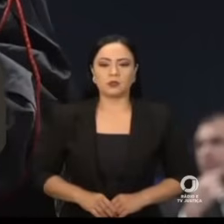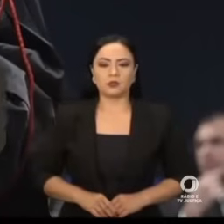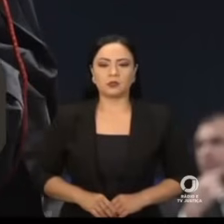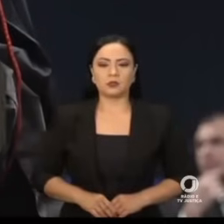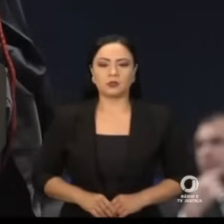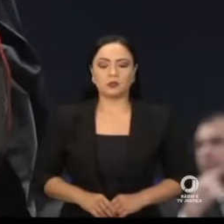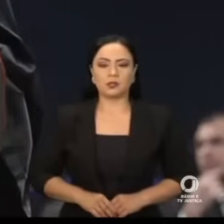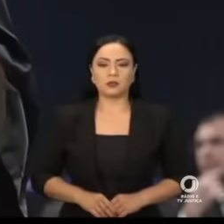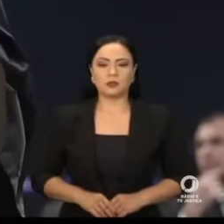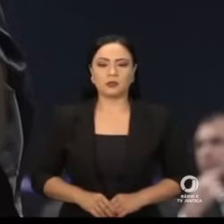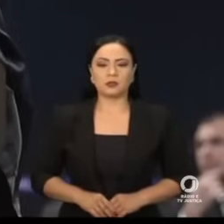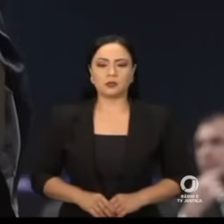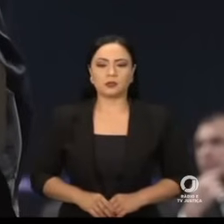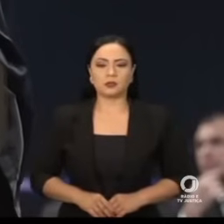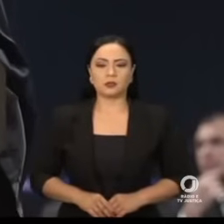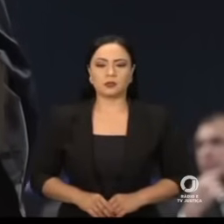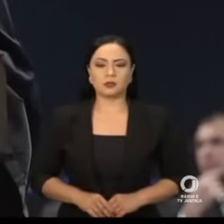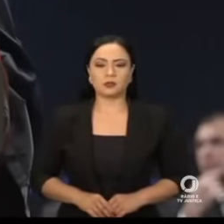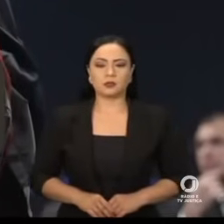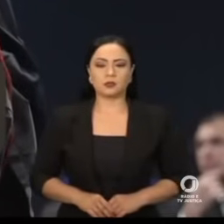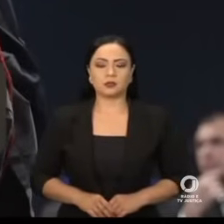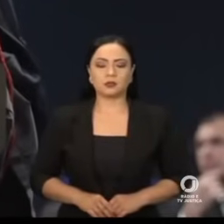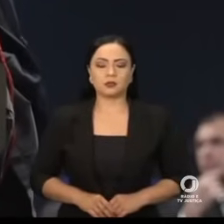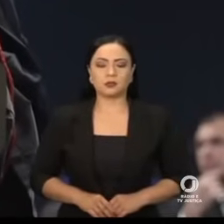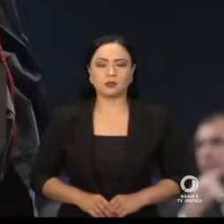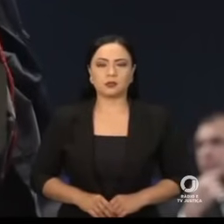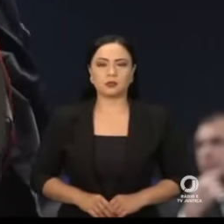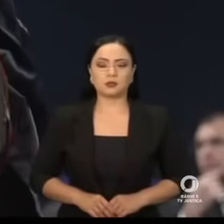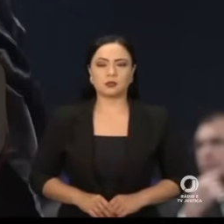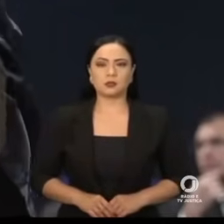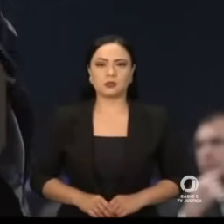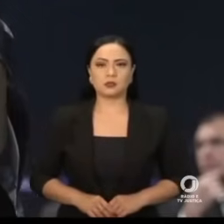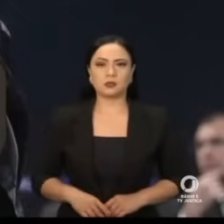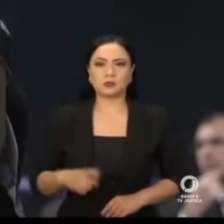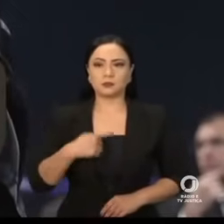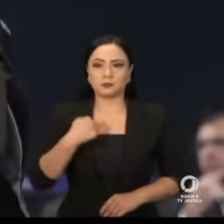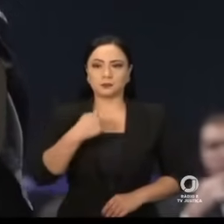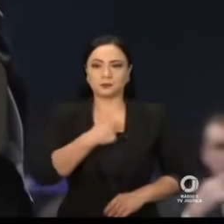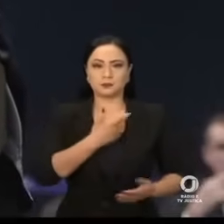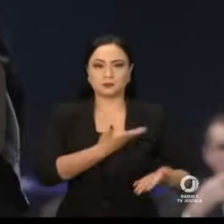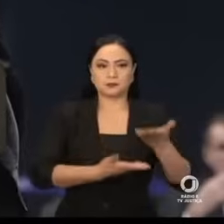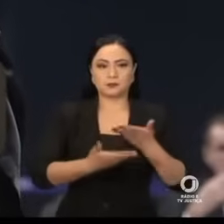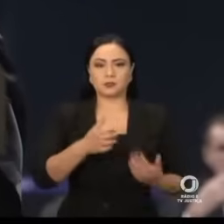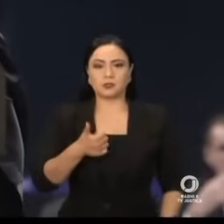E estamos tratando de 15 de dezembro,